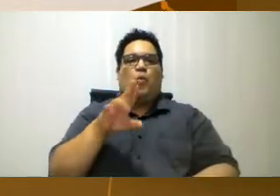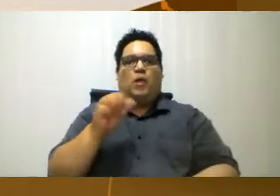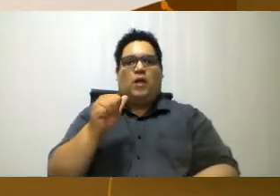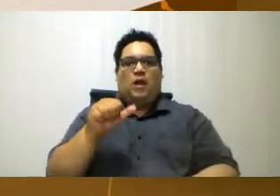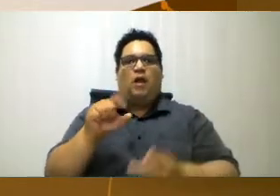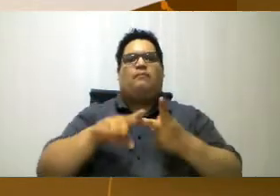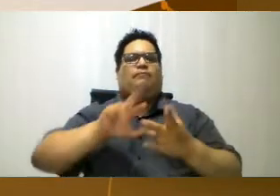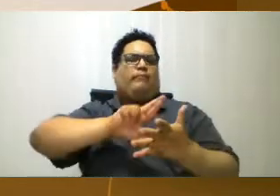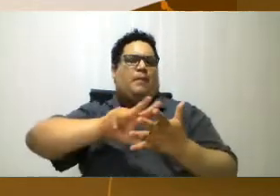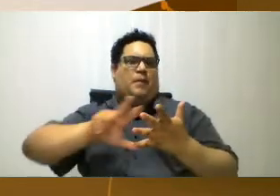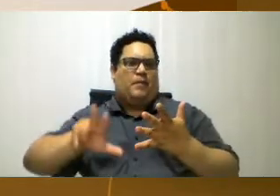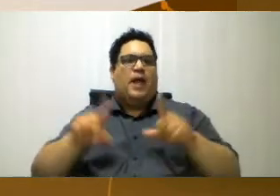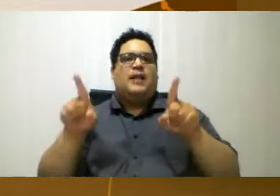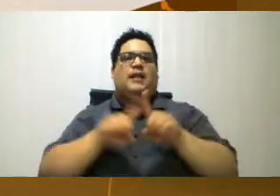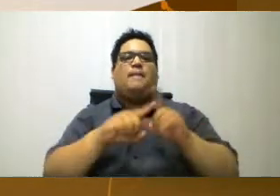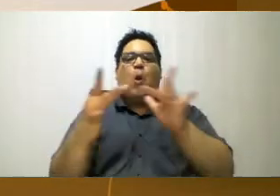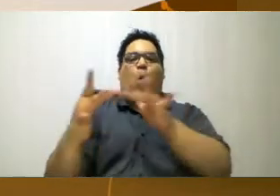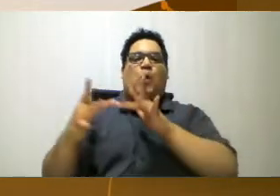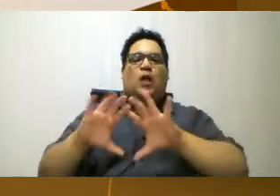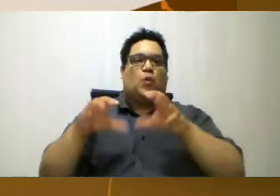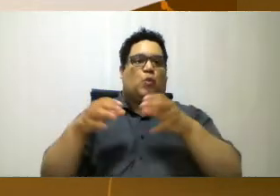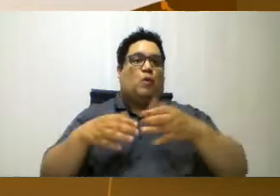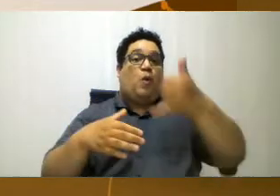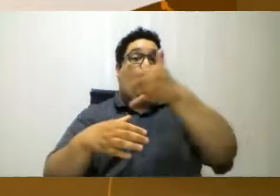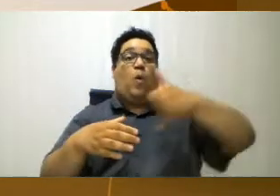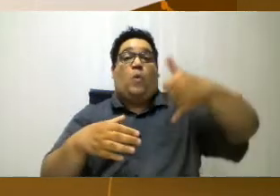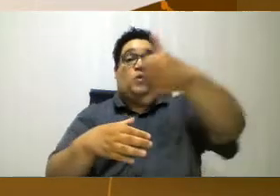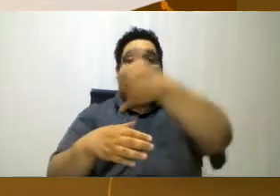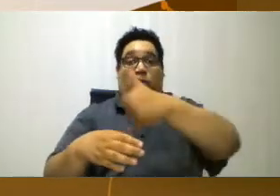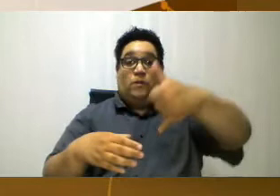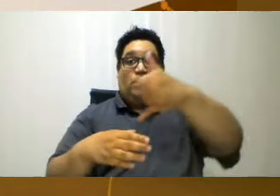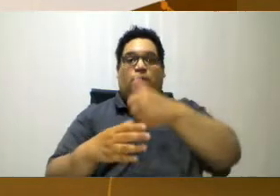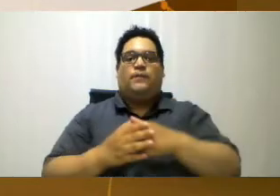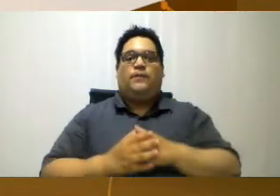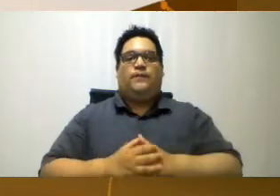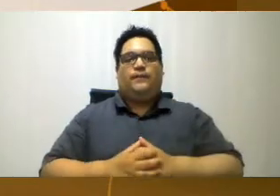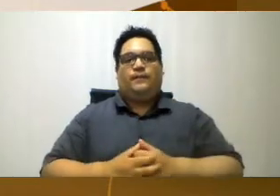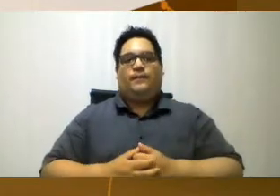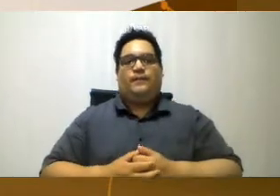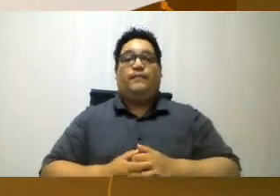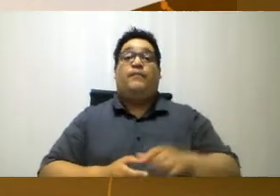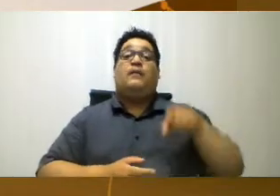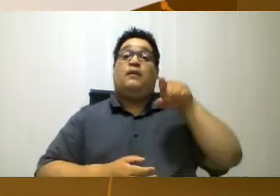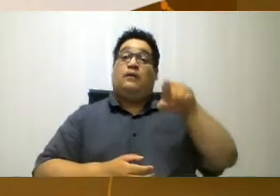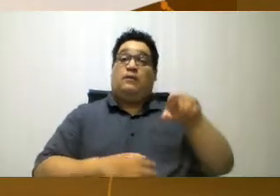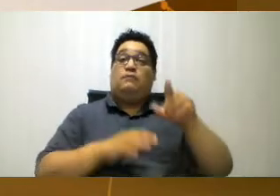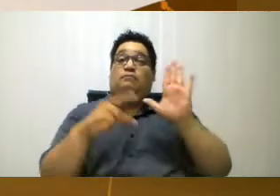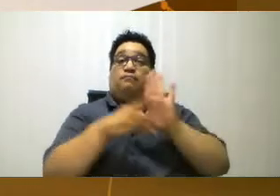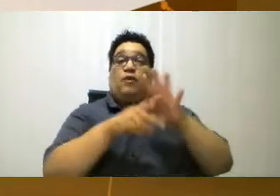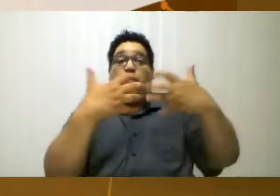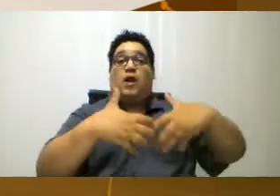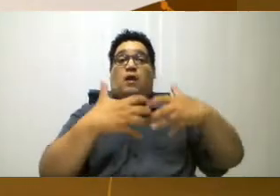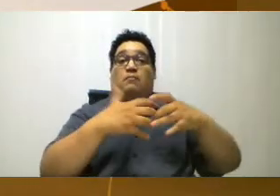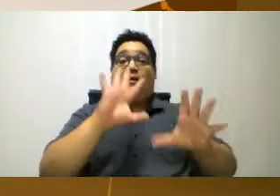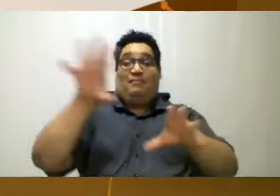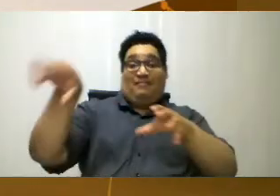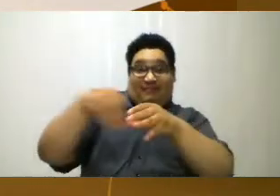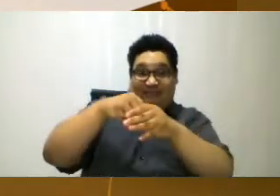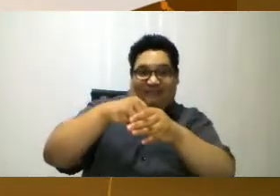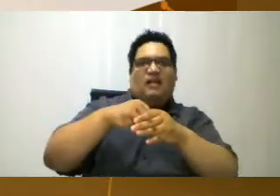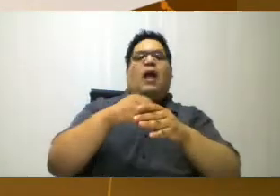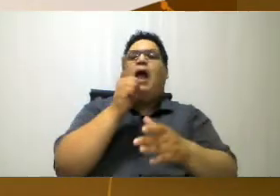outros componentes em contato com óleo, né? Então, as causas que fazem o equipamento ter água, né,